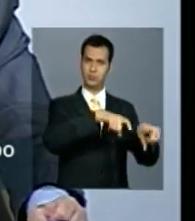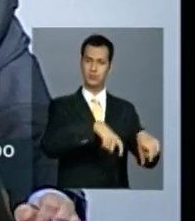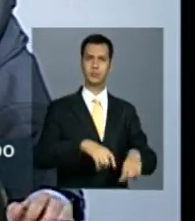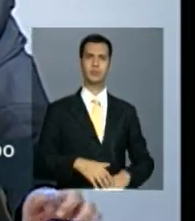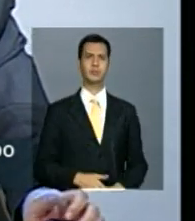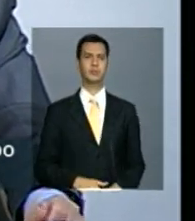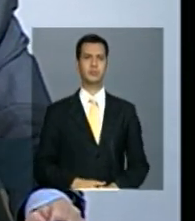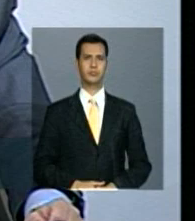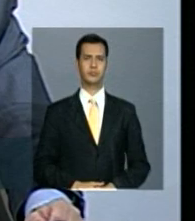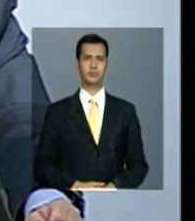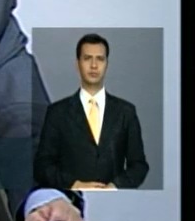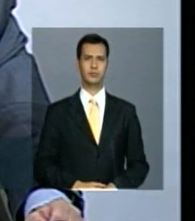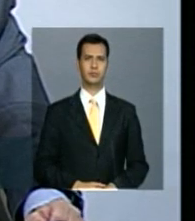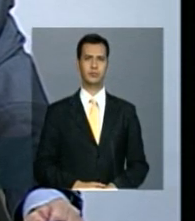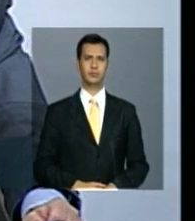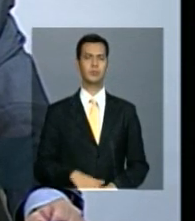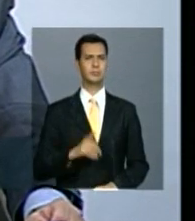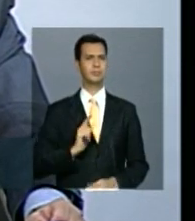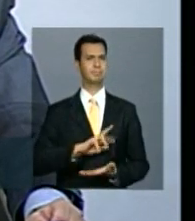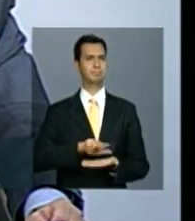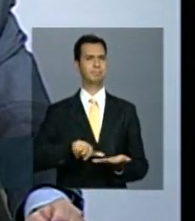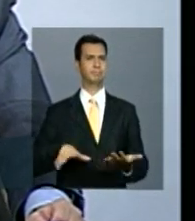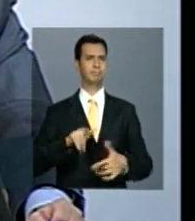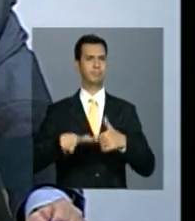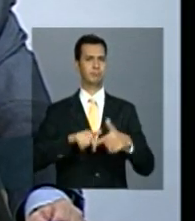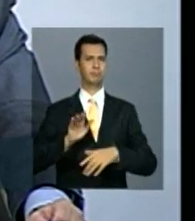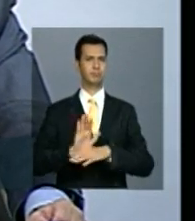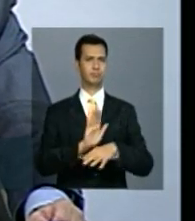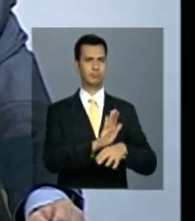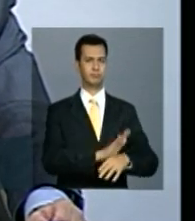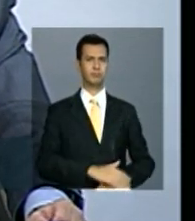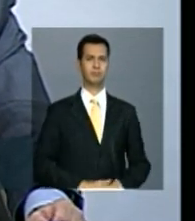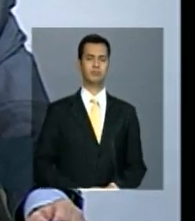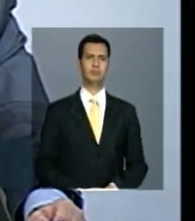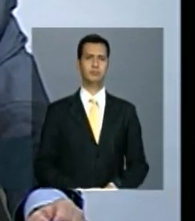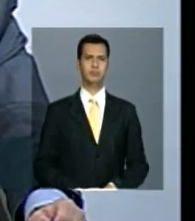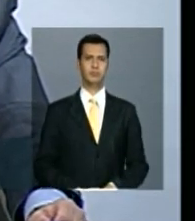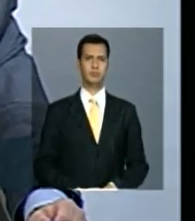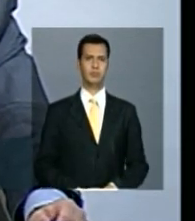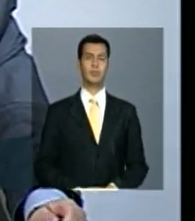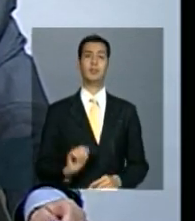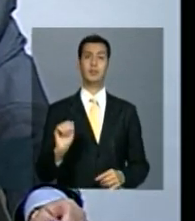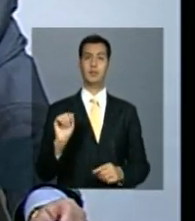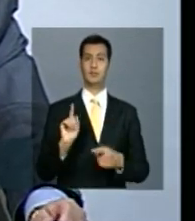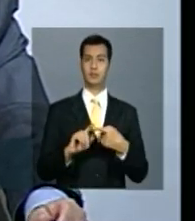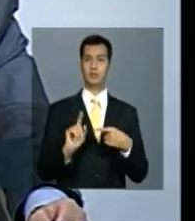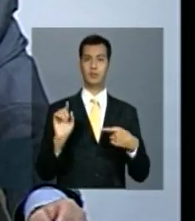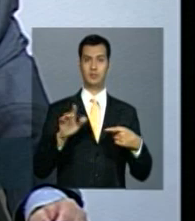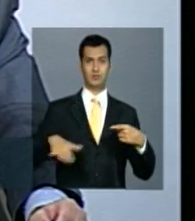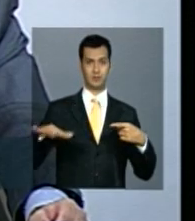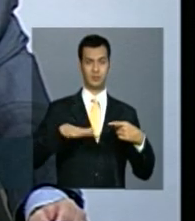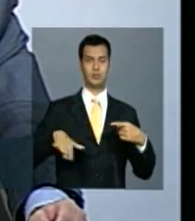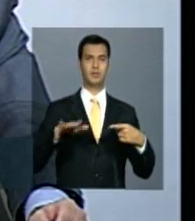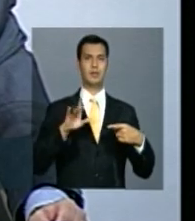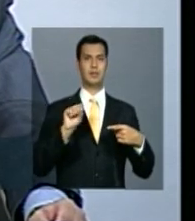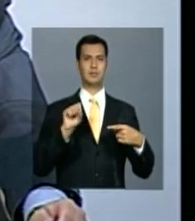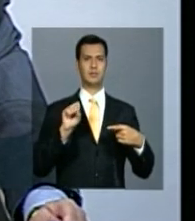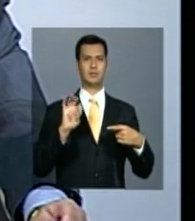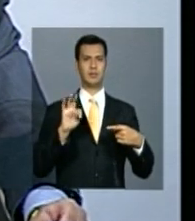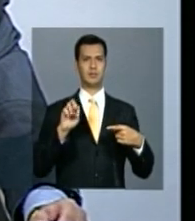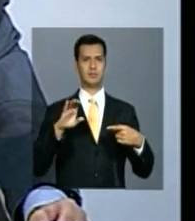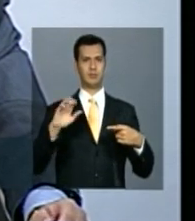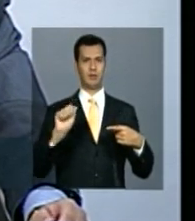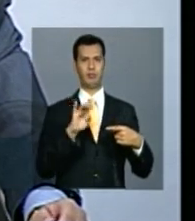de um número grande de ações né ã nas ações de assistência técnica e extensão Rural e